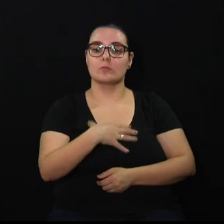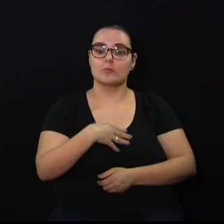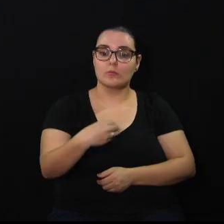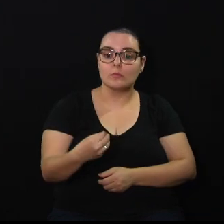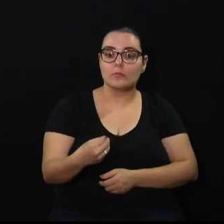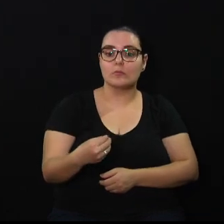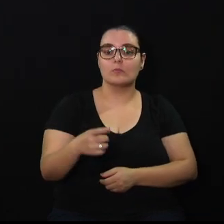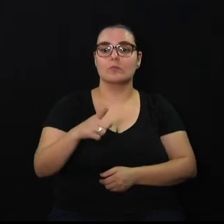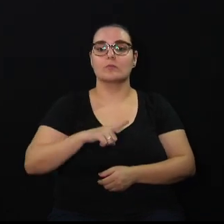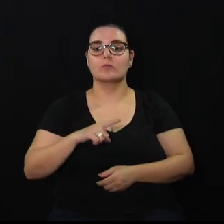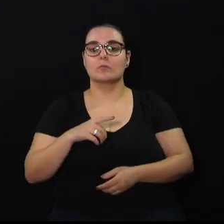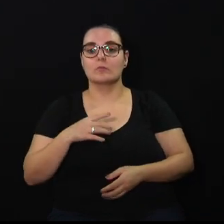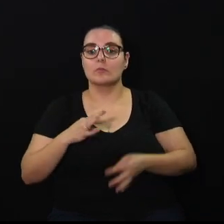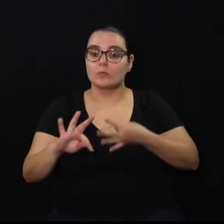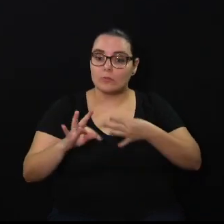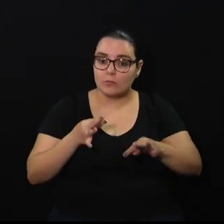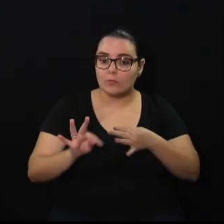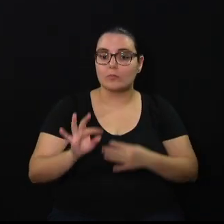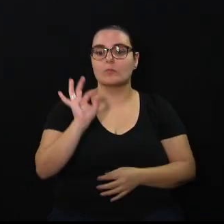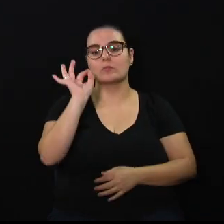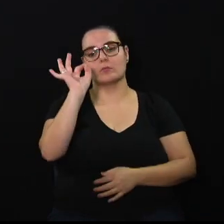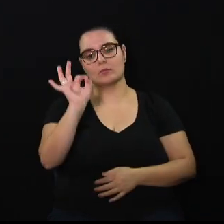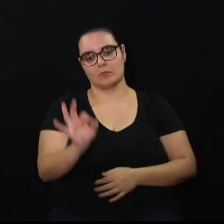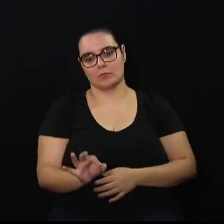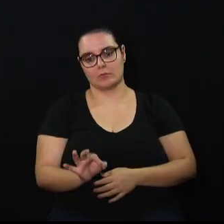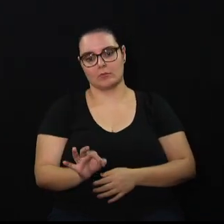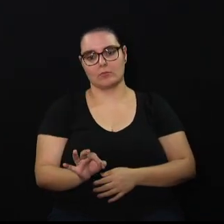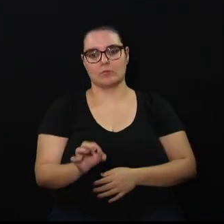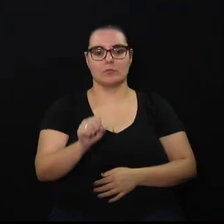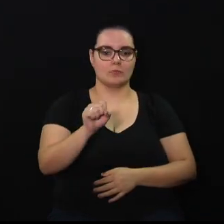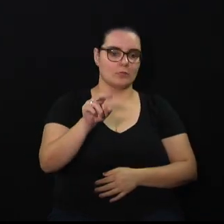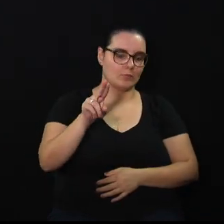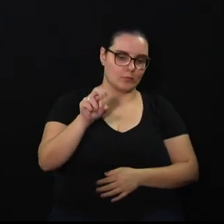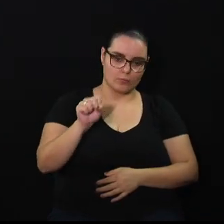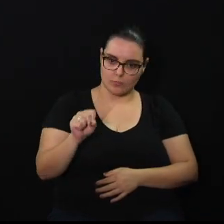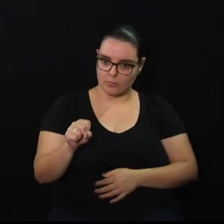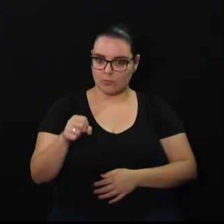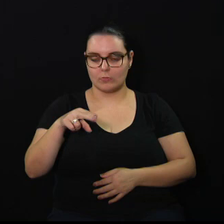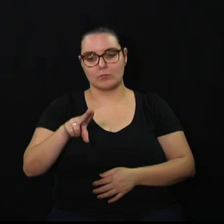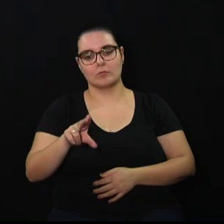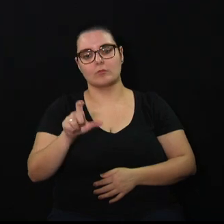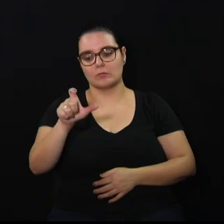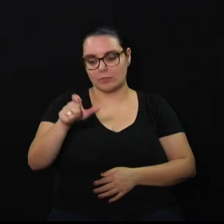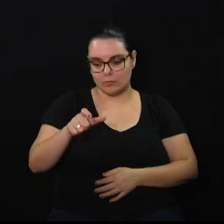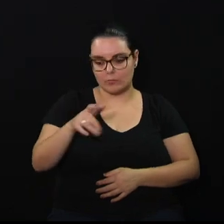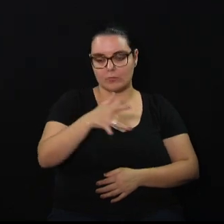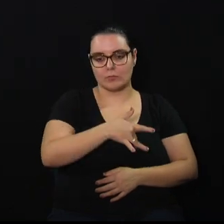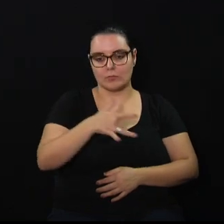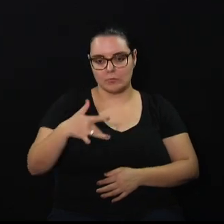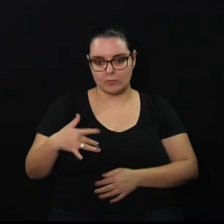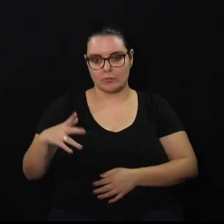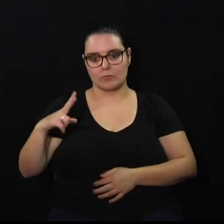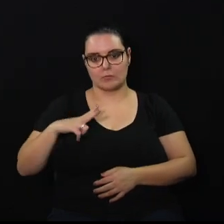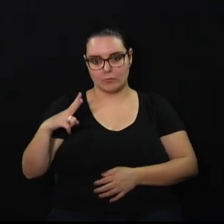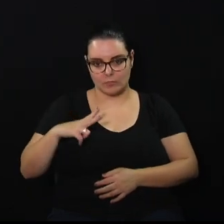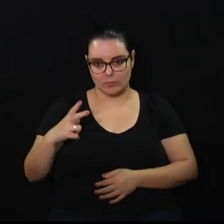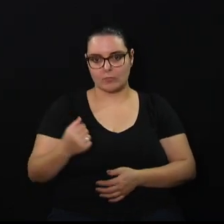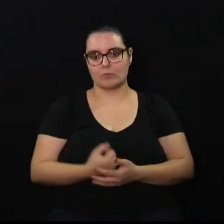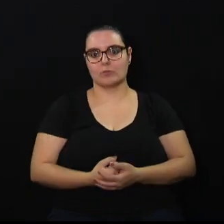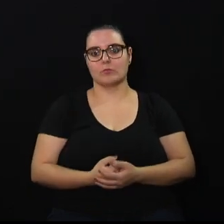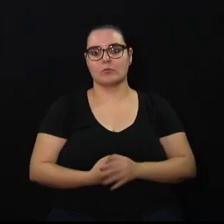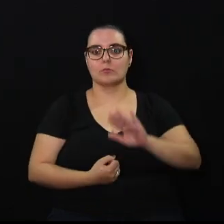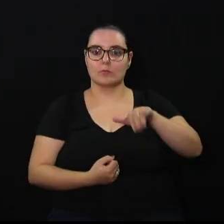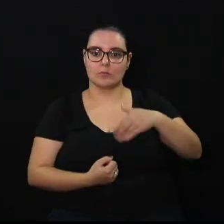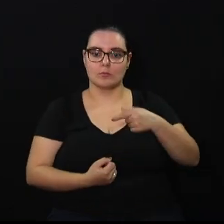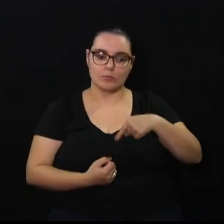o tratamento adequado seja no sus ou seja os planos de saúde normalmente quando a gente vai